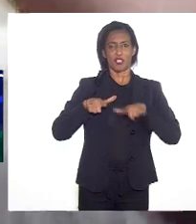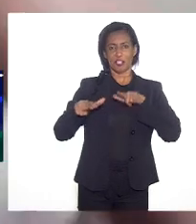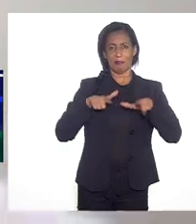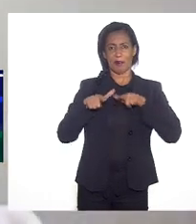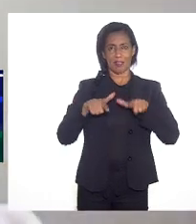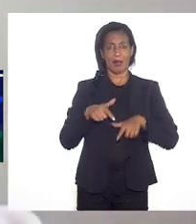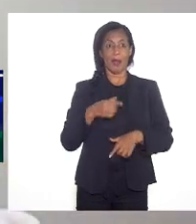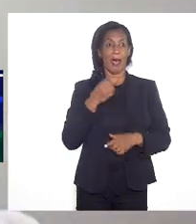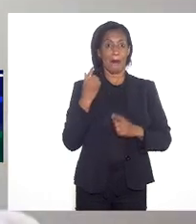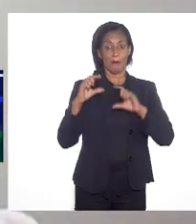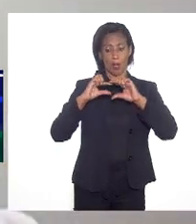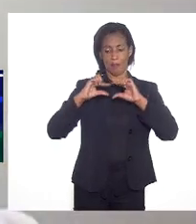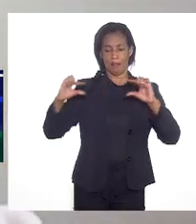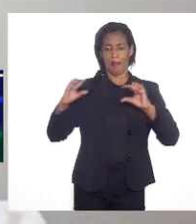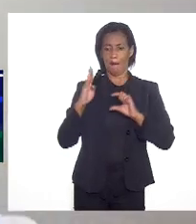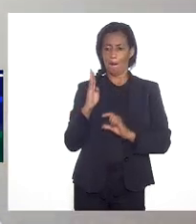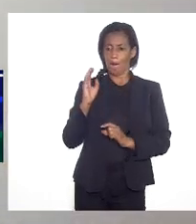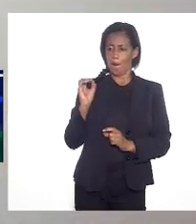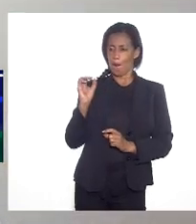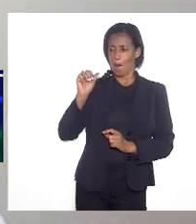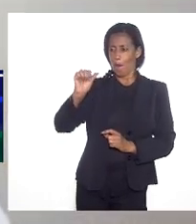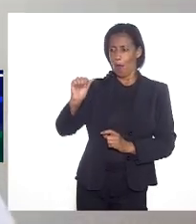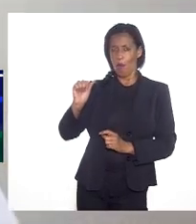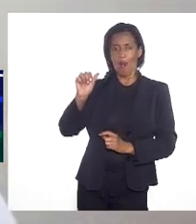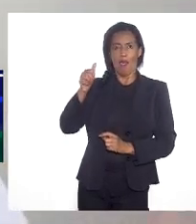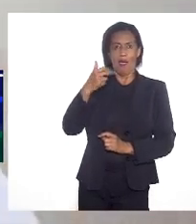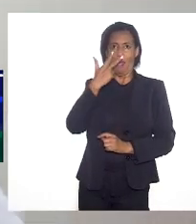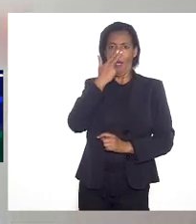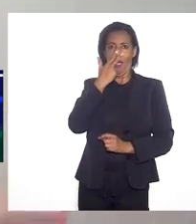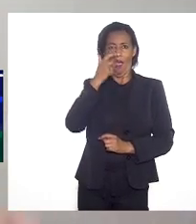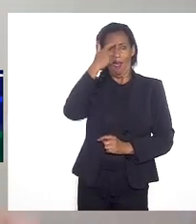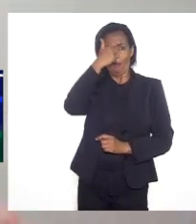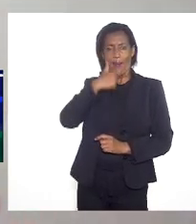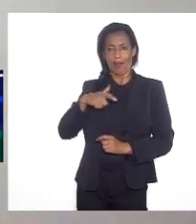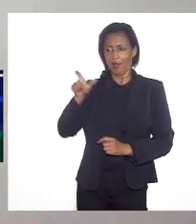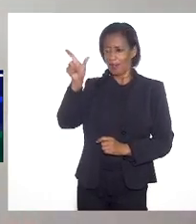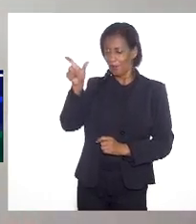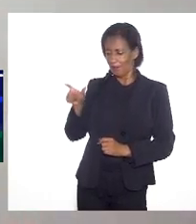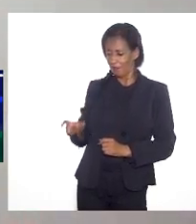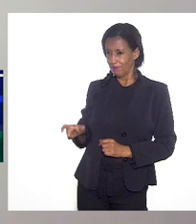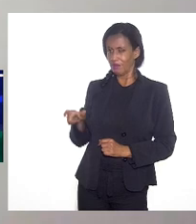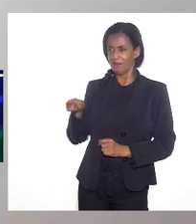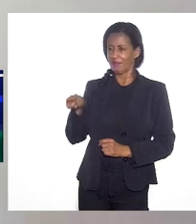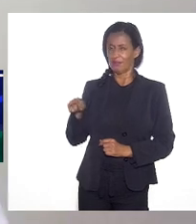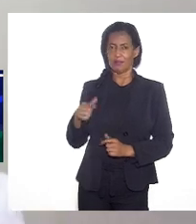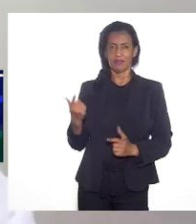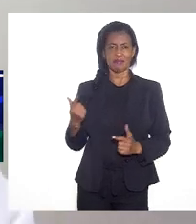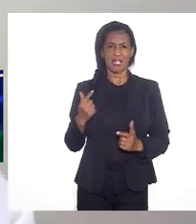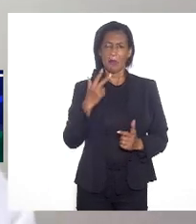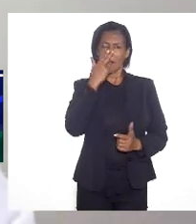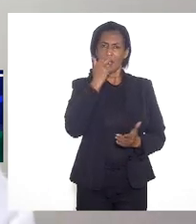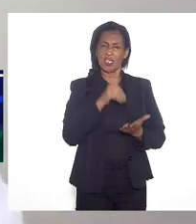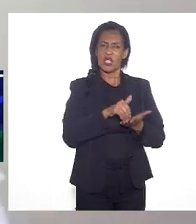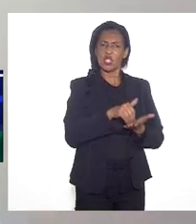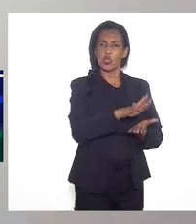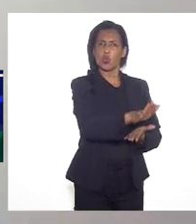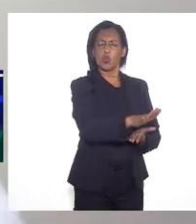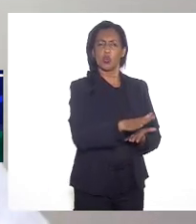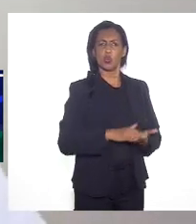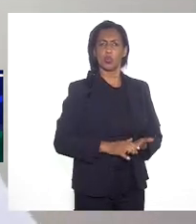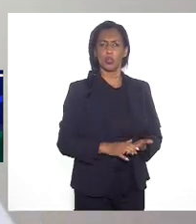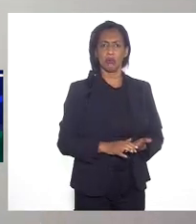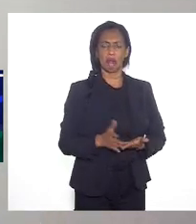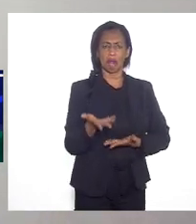boa aparência. O padrão imposto do que é uma boa aparência geralmente exclui